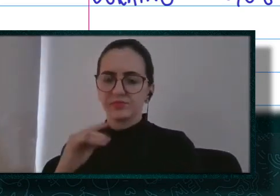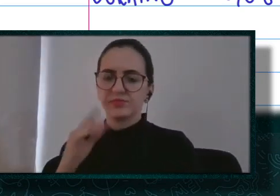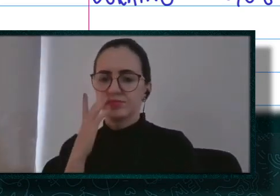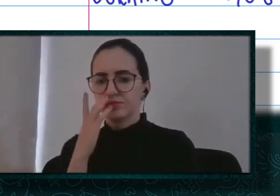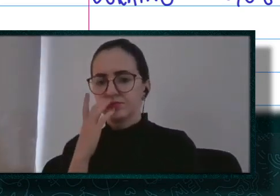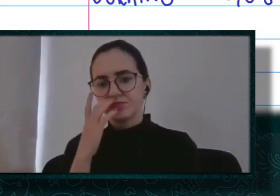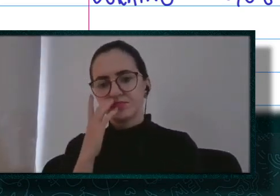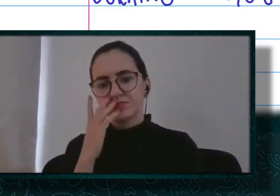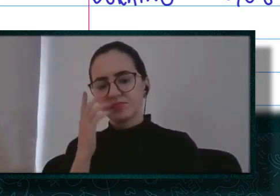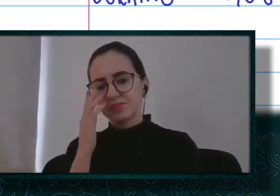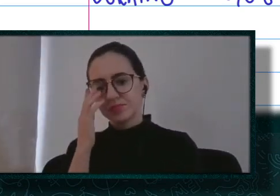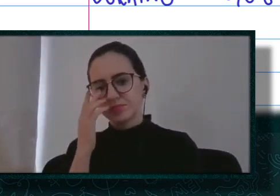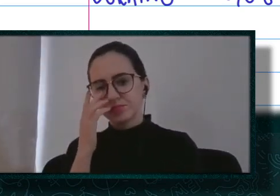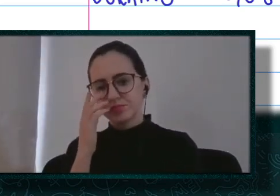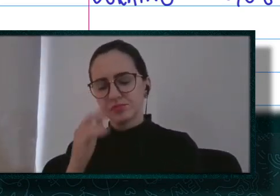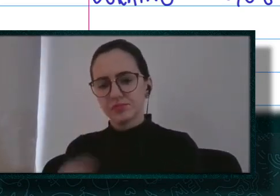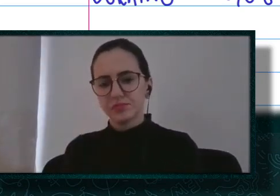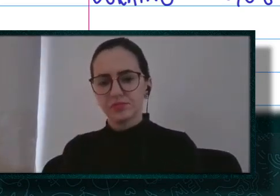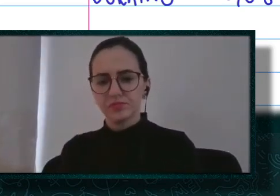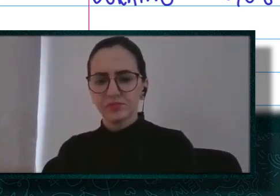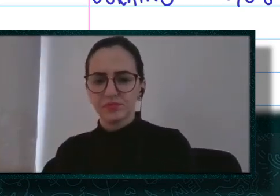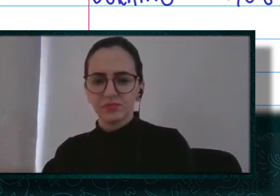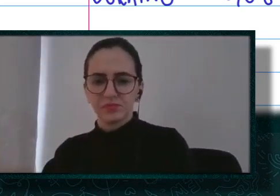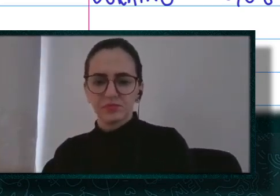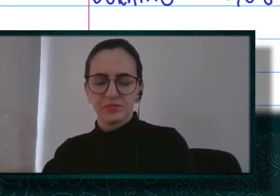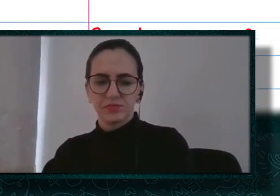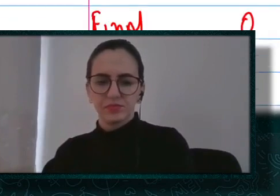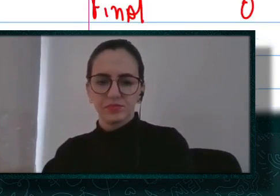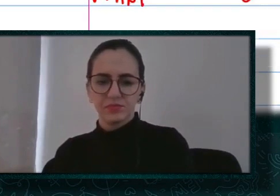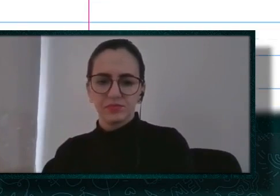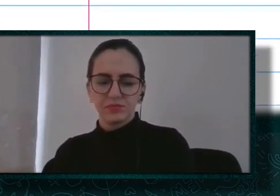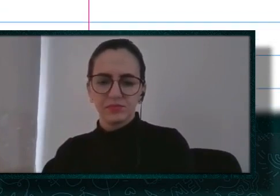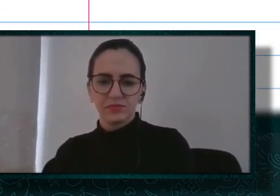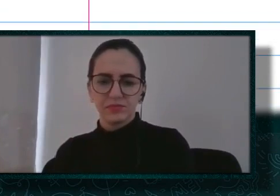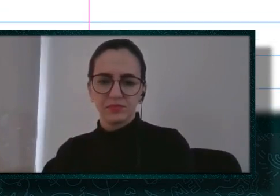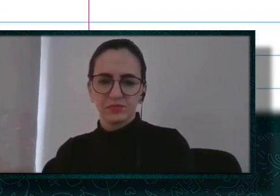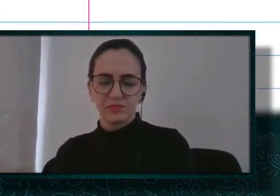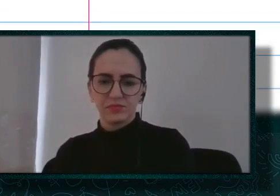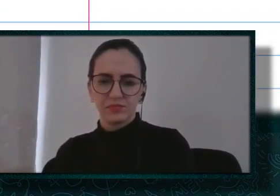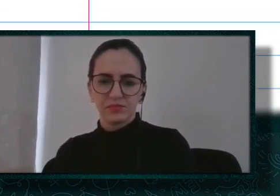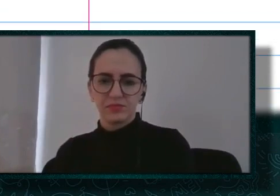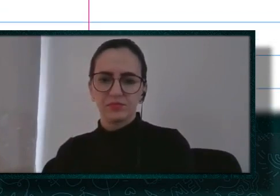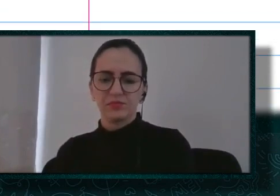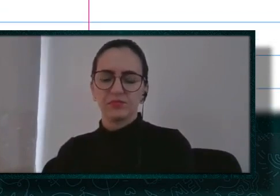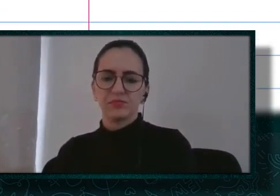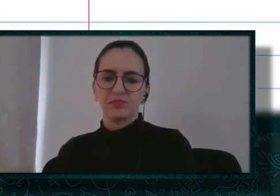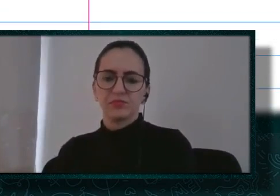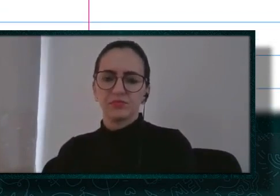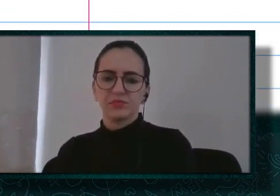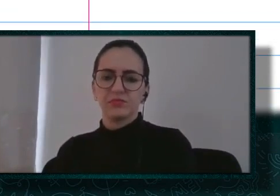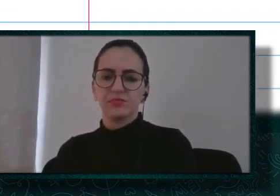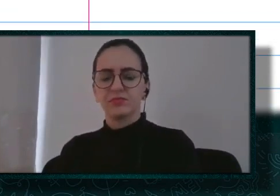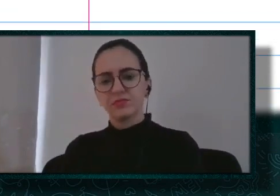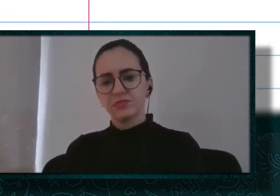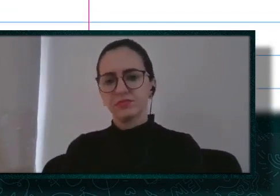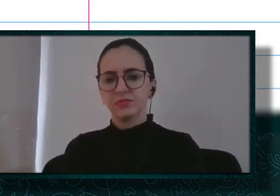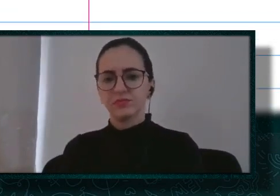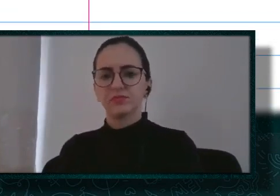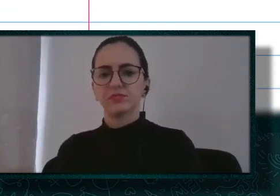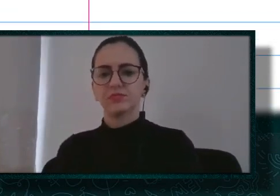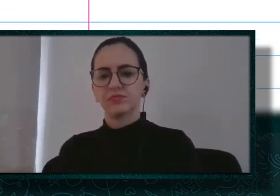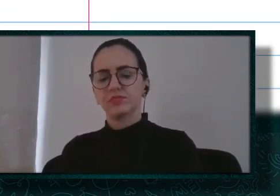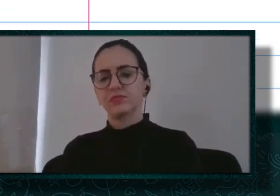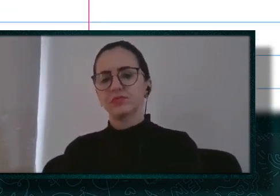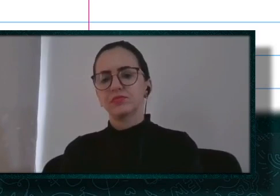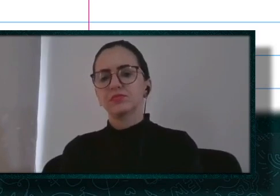eu só faço somar. Aqui vou ter 0,06. E aqui eu vou ter, obrigado,